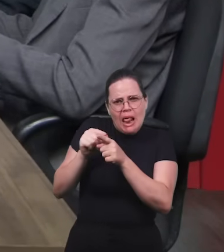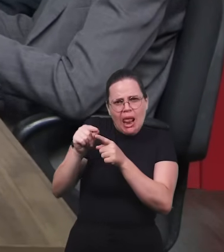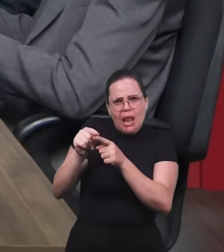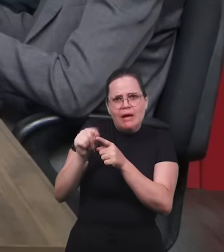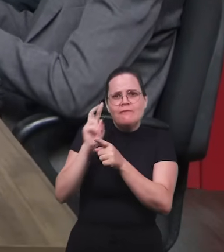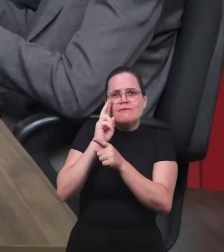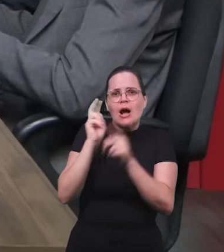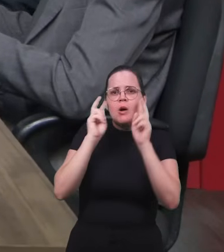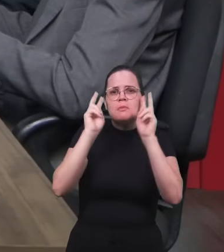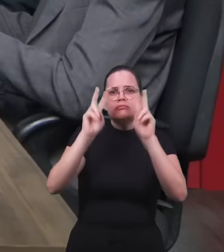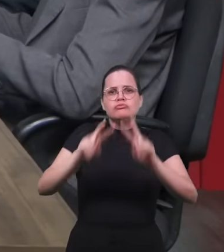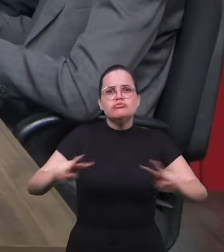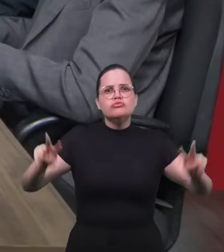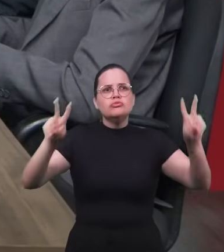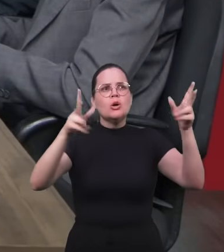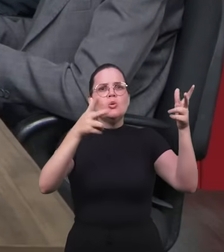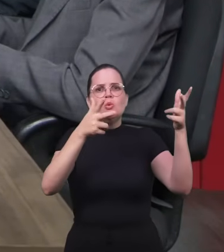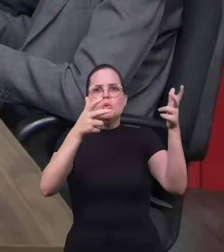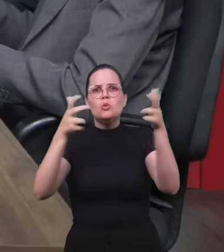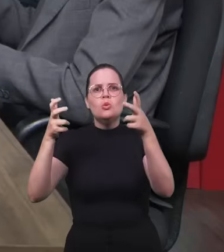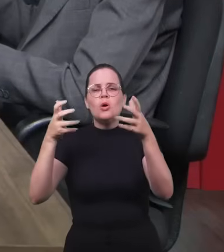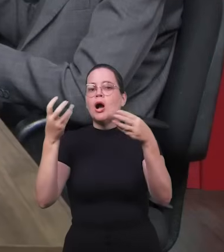observar o universo